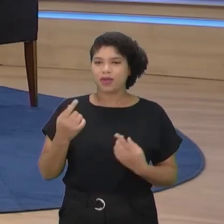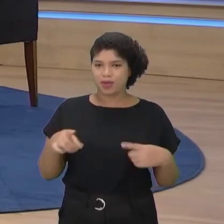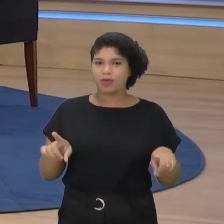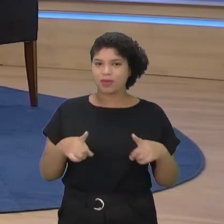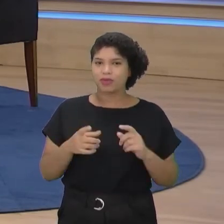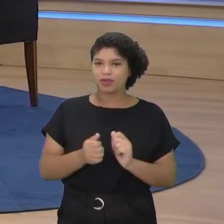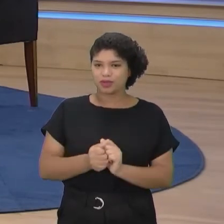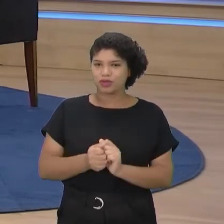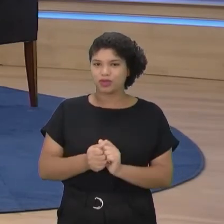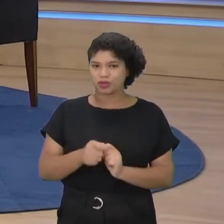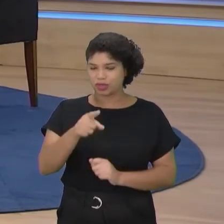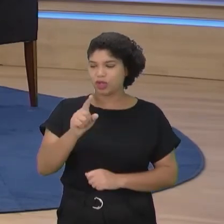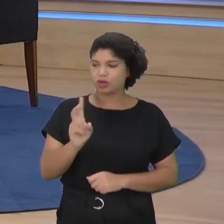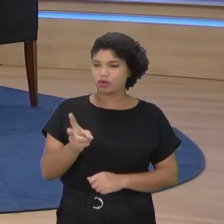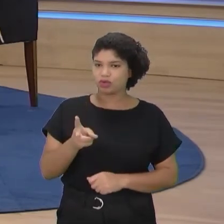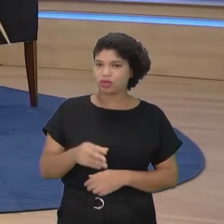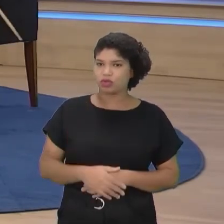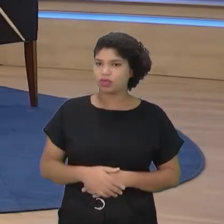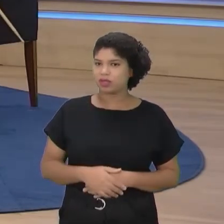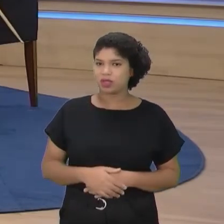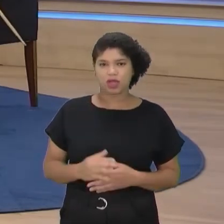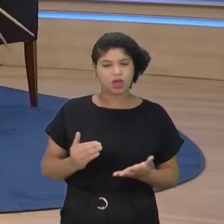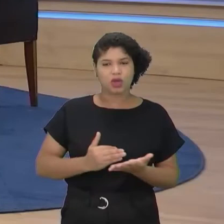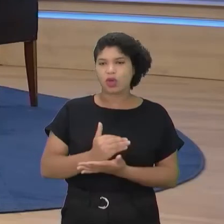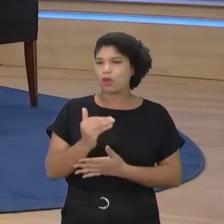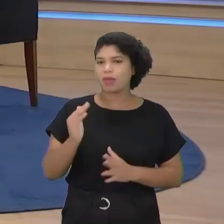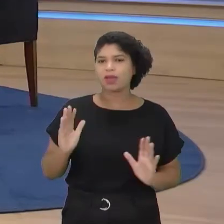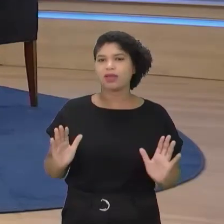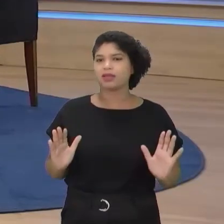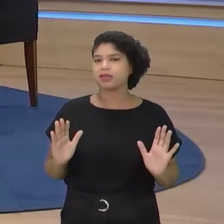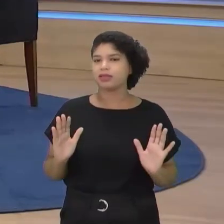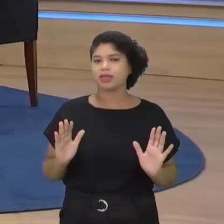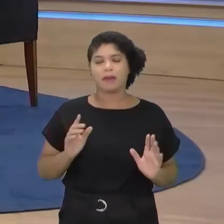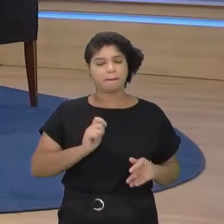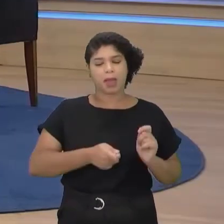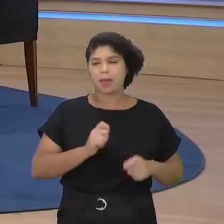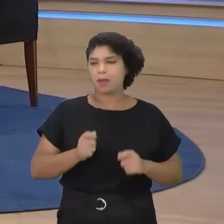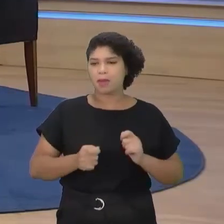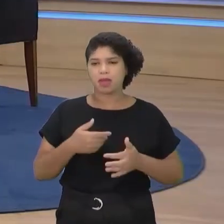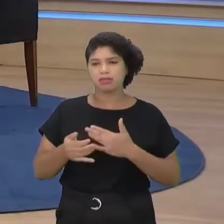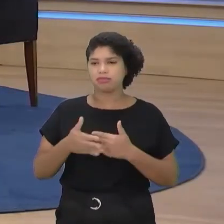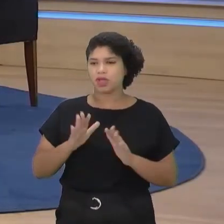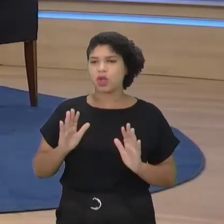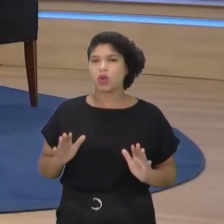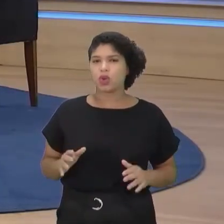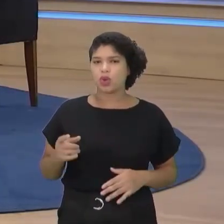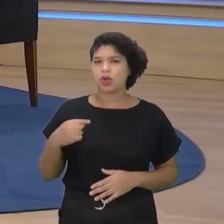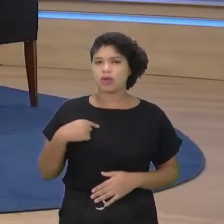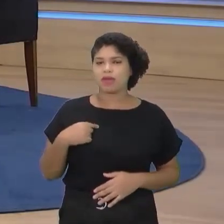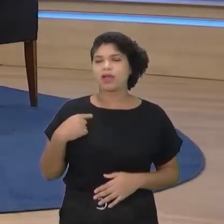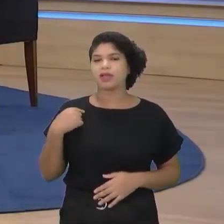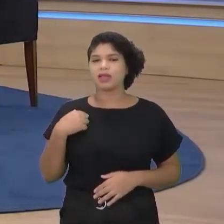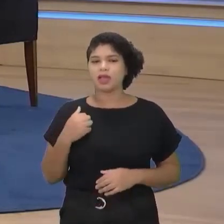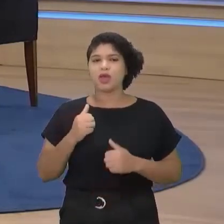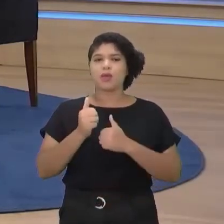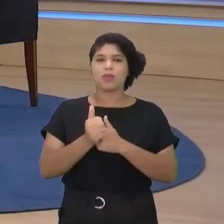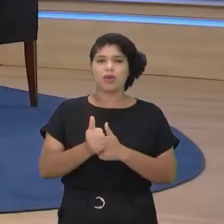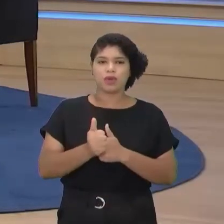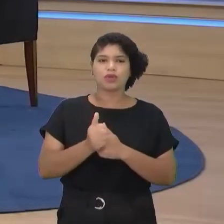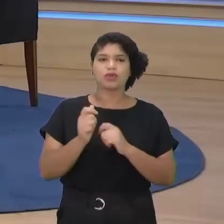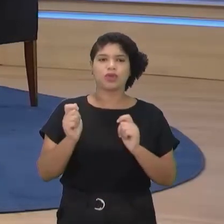sai daí. Você aqui. Começa a fazer um batuque, você começa a fazer alguma coisa e eu vou também